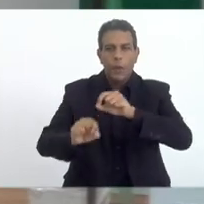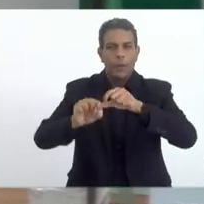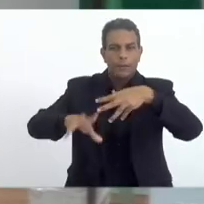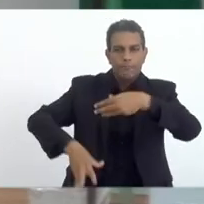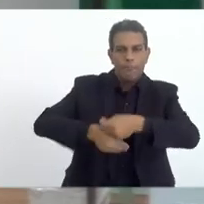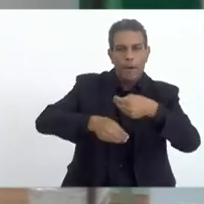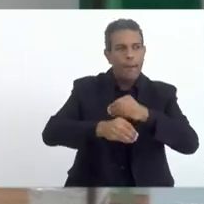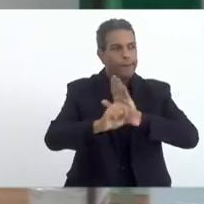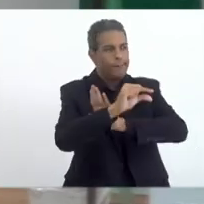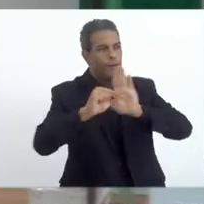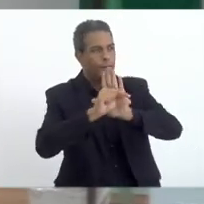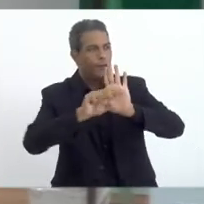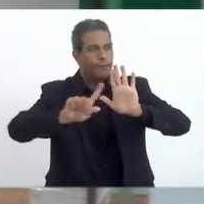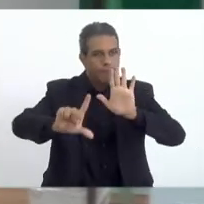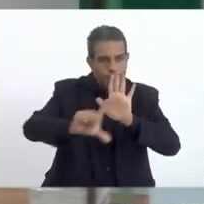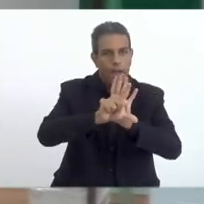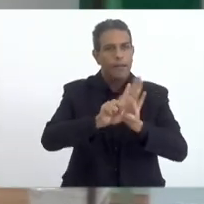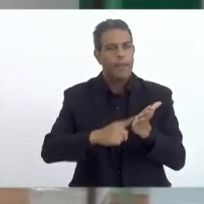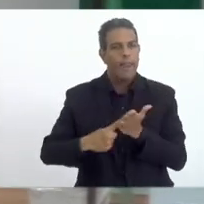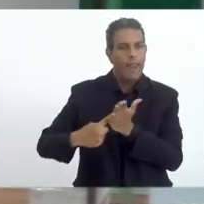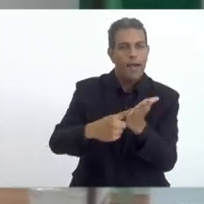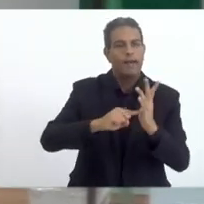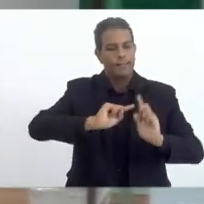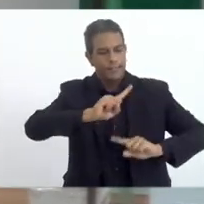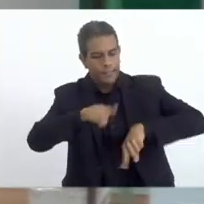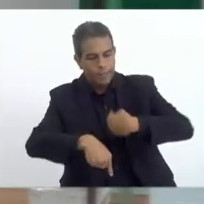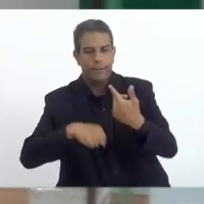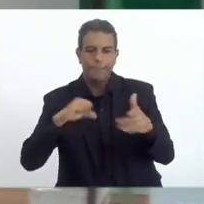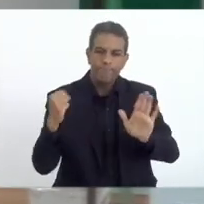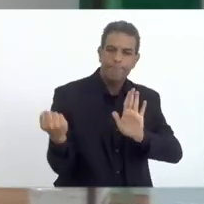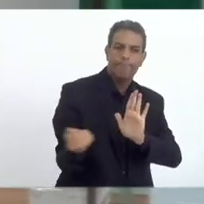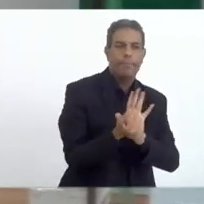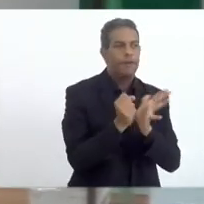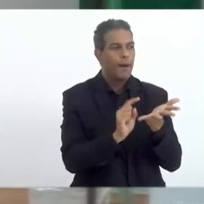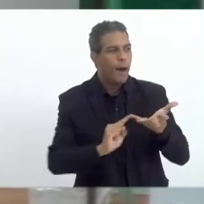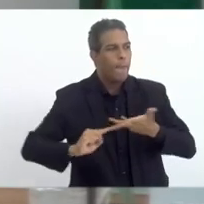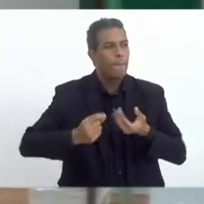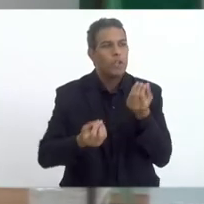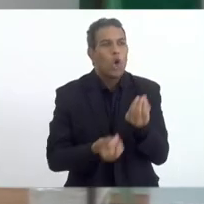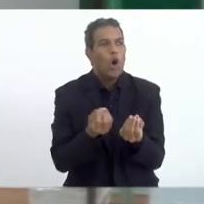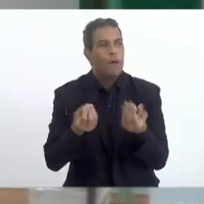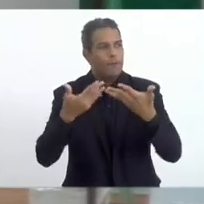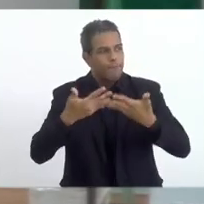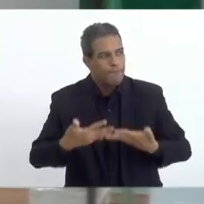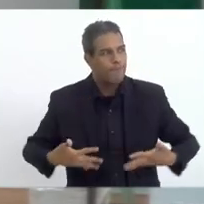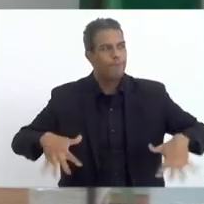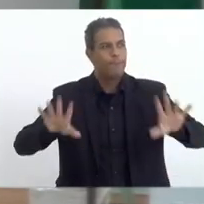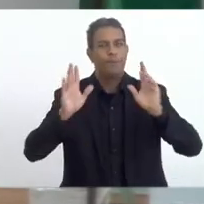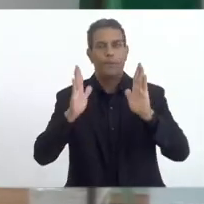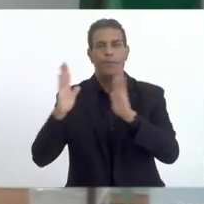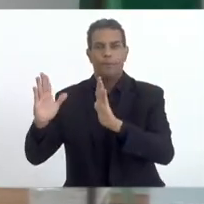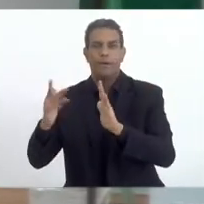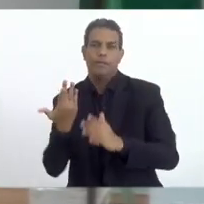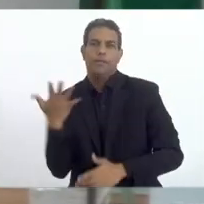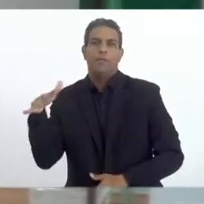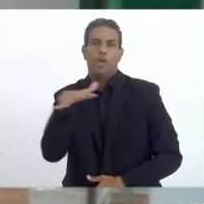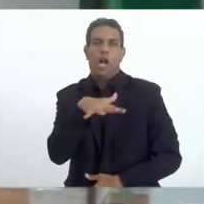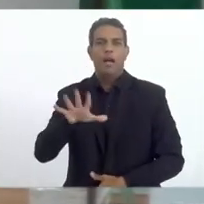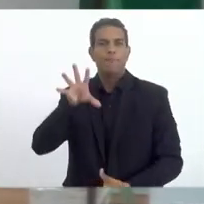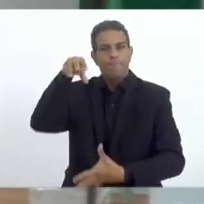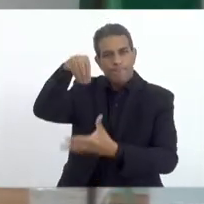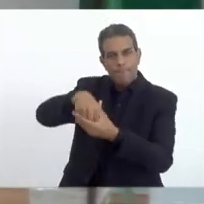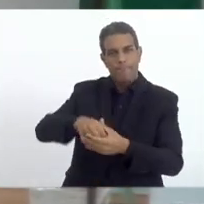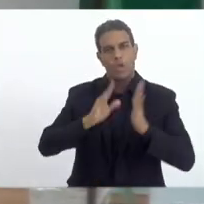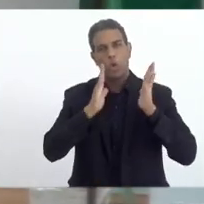dizendo que esta lei entra em vigor depois do impacto de não sei o quê, e leva tudo para as calendas gregas. Então, a gente tem que